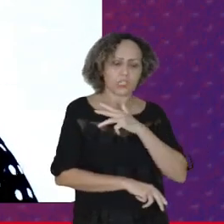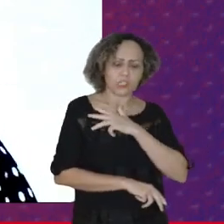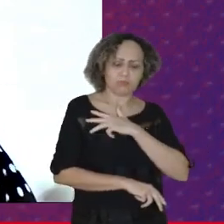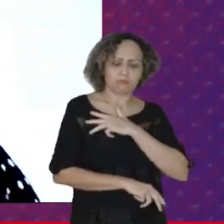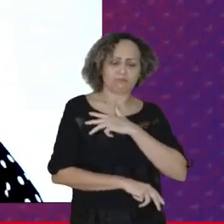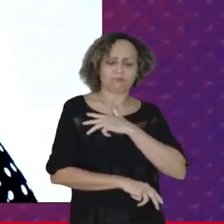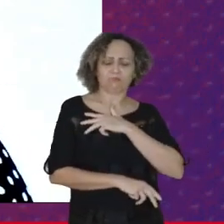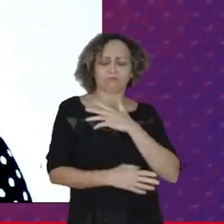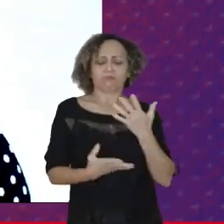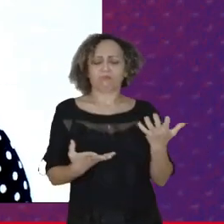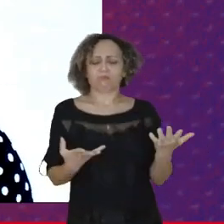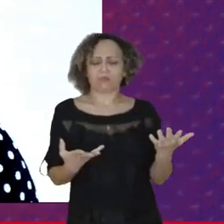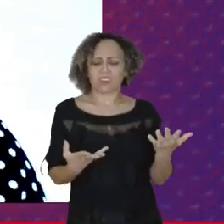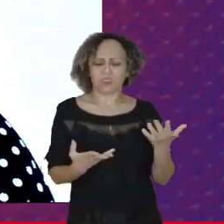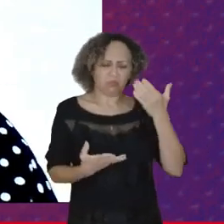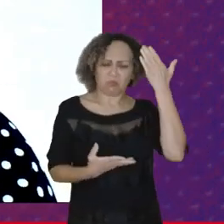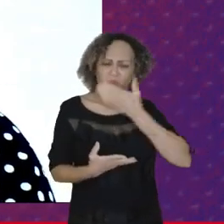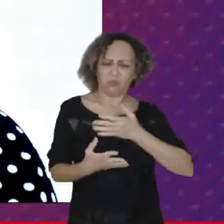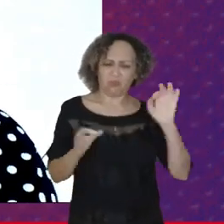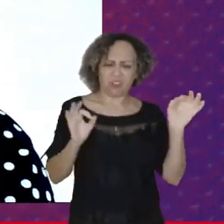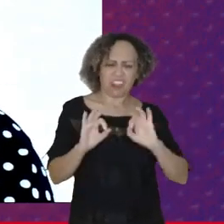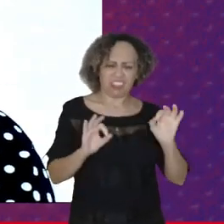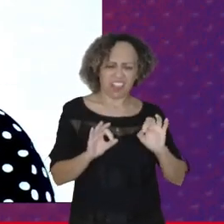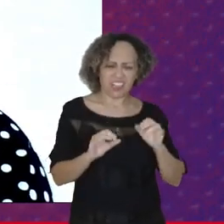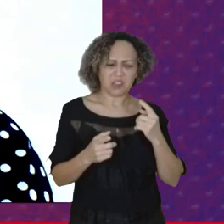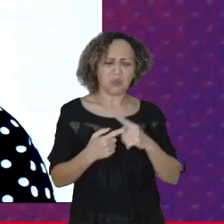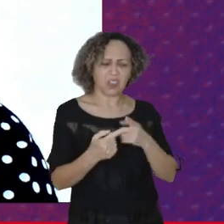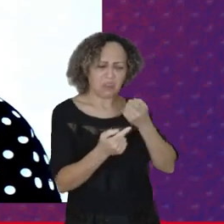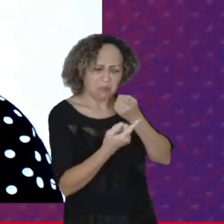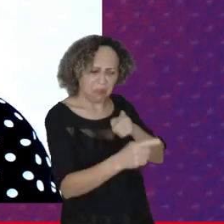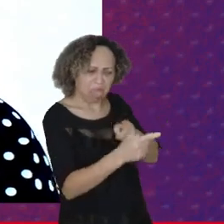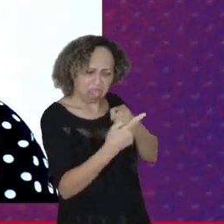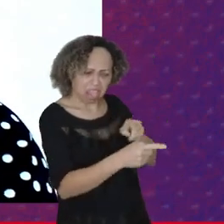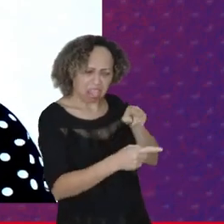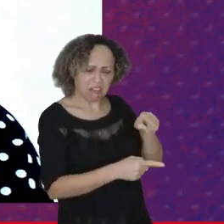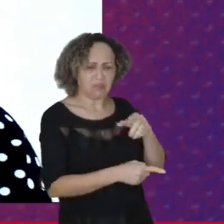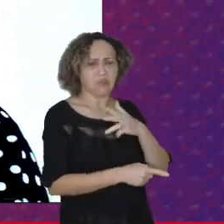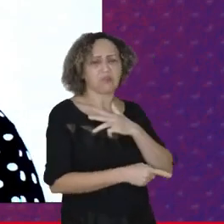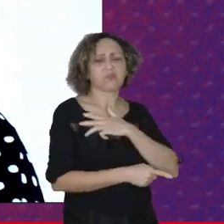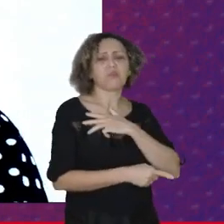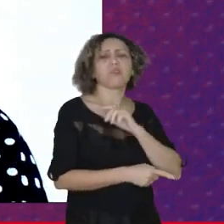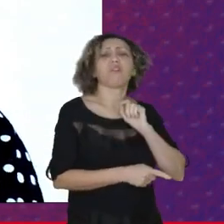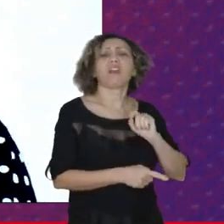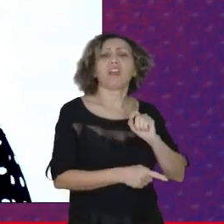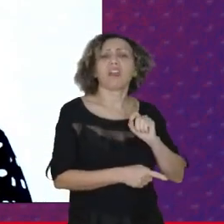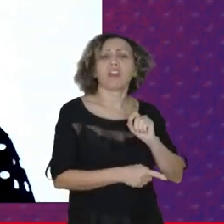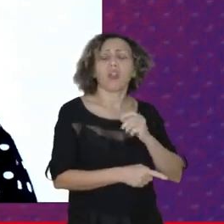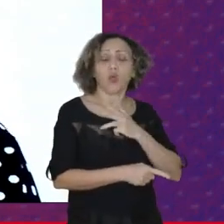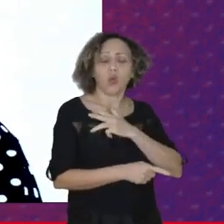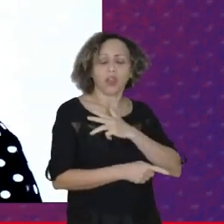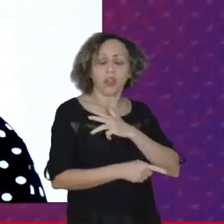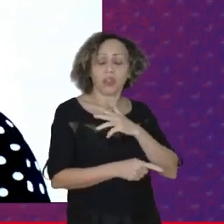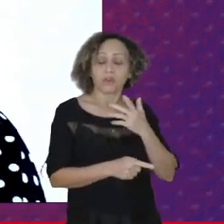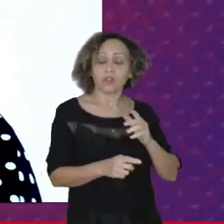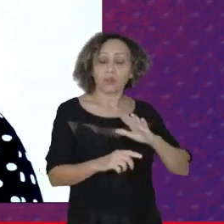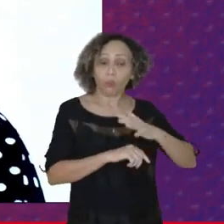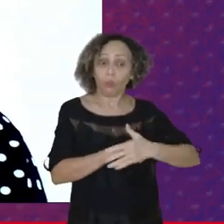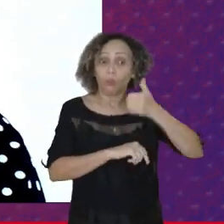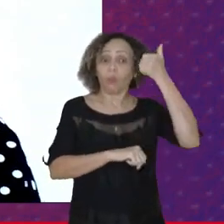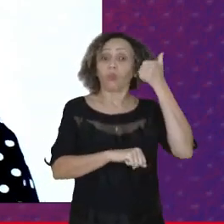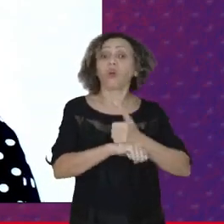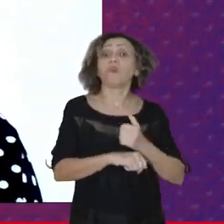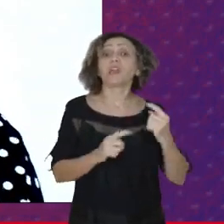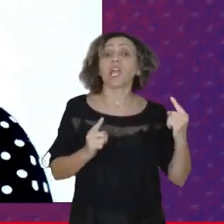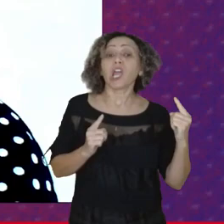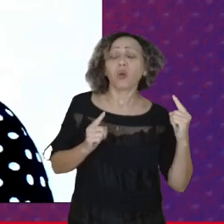injusta e sem provas por perseguição política do presidente Lula, foram golpes contra uma